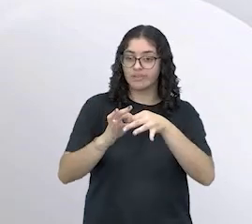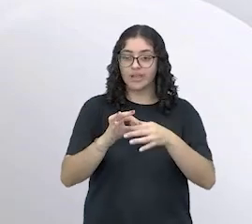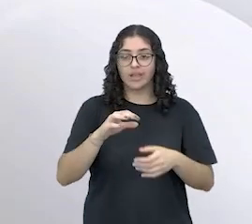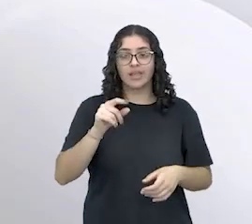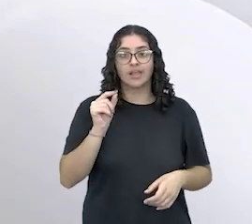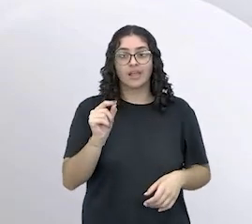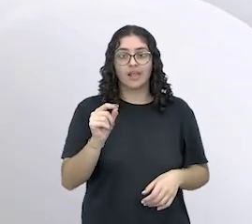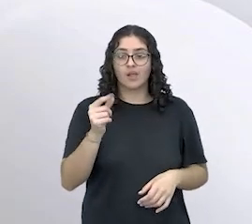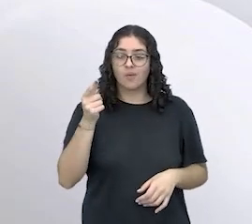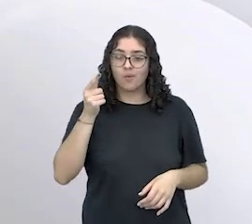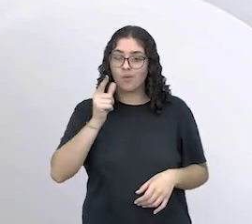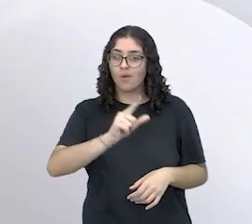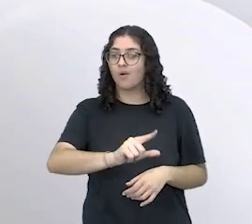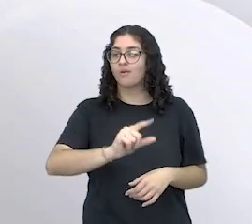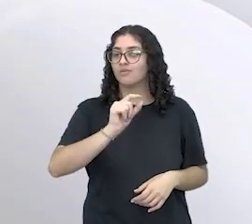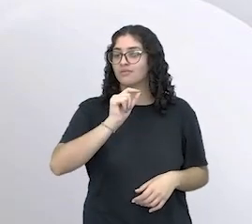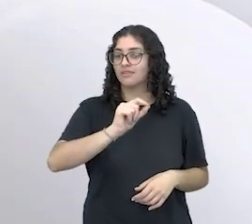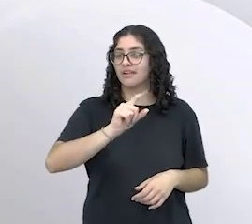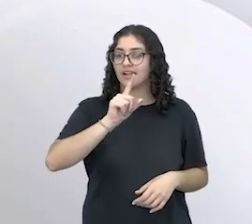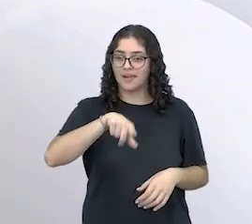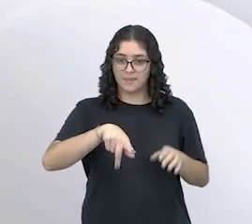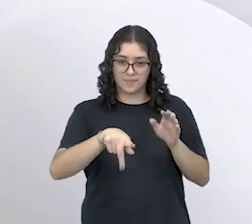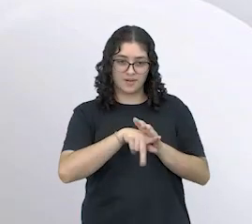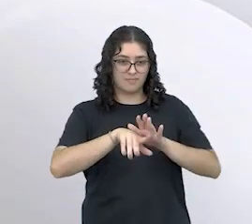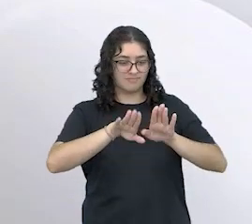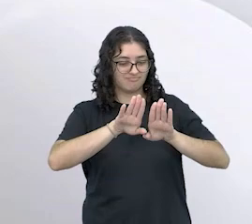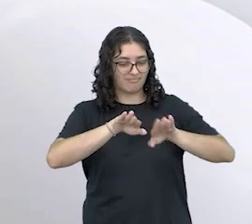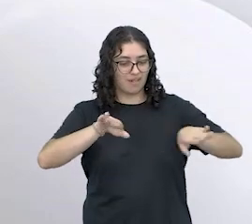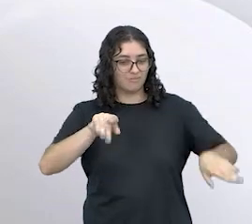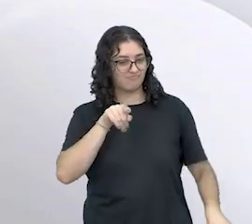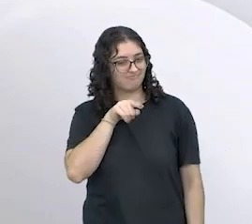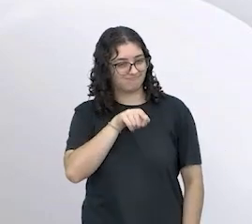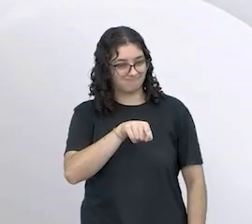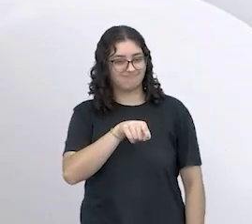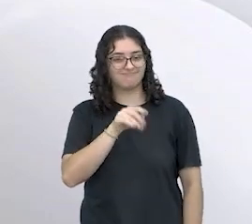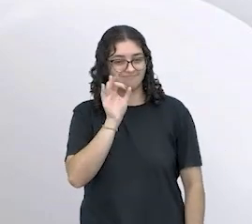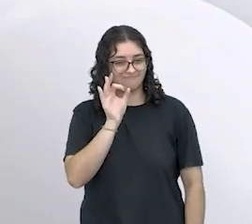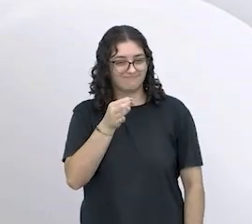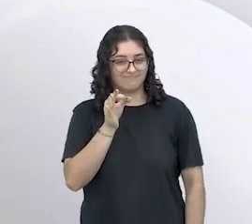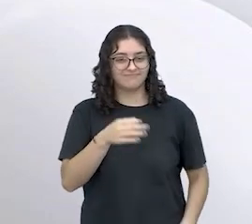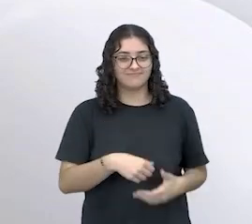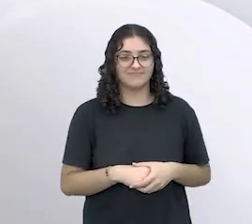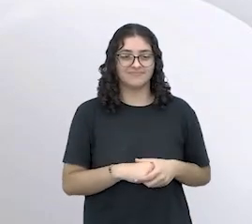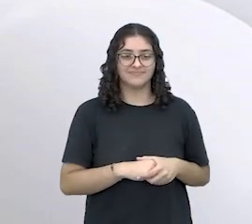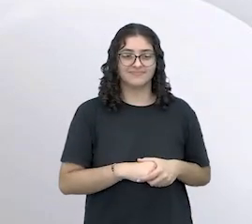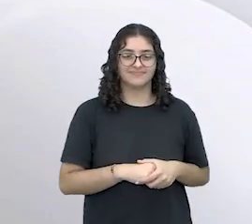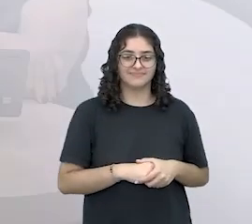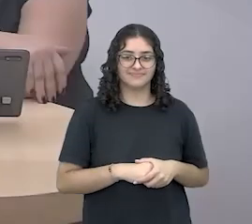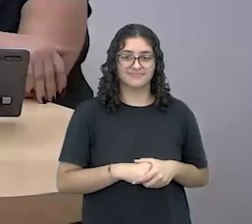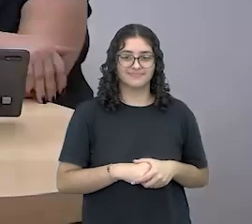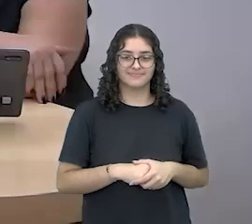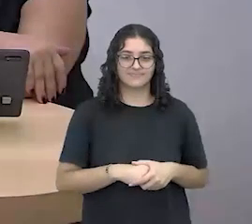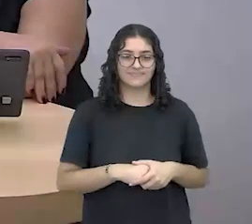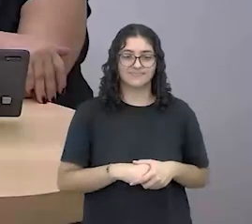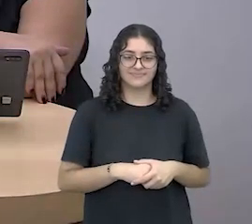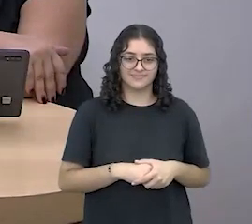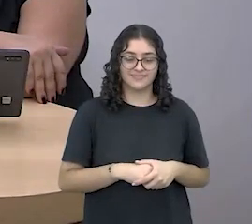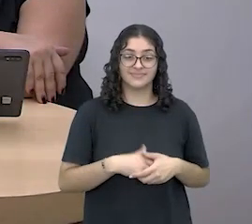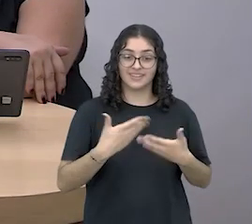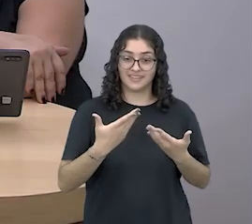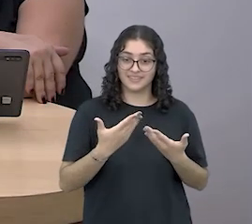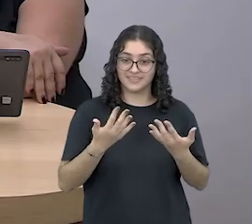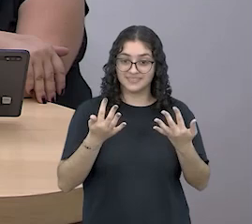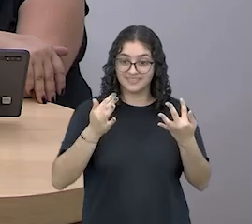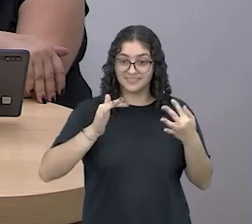ganha, no final das contas, é o nosso estudante lá, né? Com certeza. Com certeza. Isso aí. Então é isso aí. Ficamos por